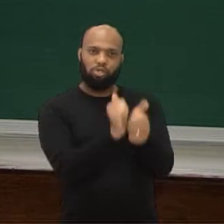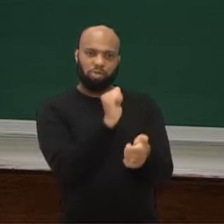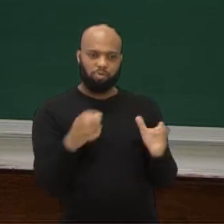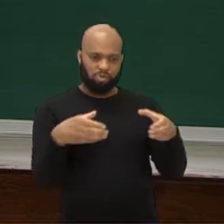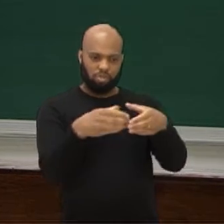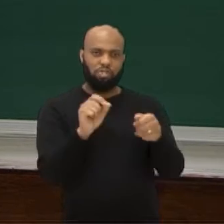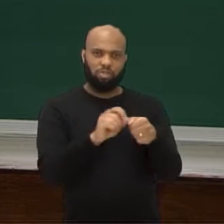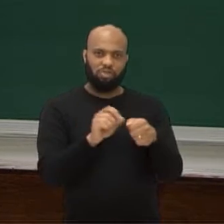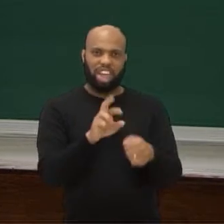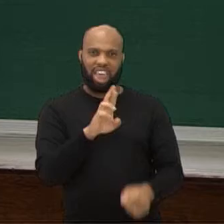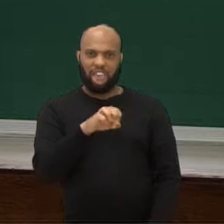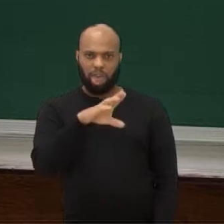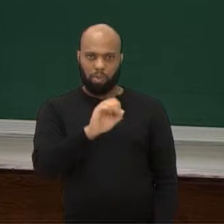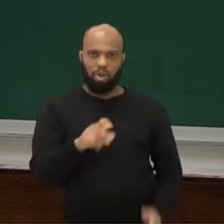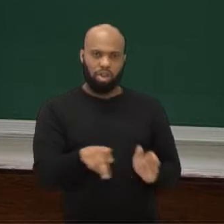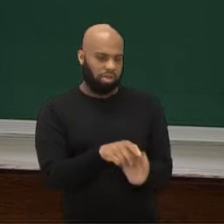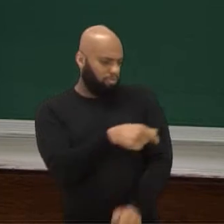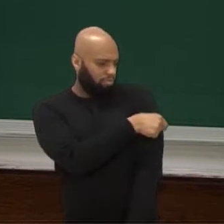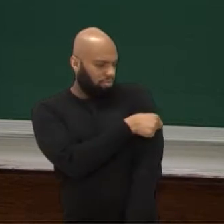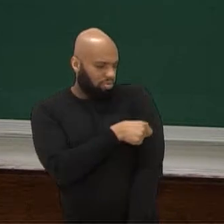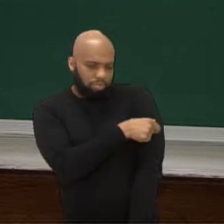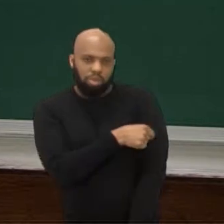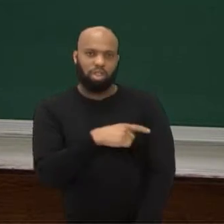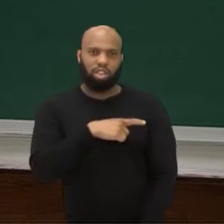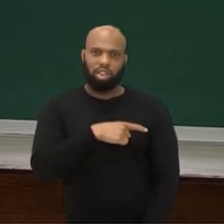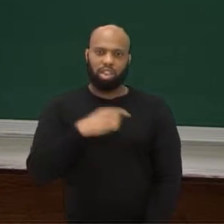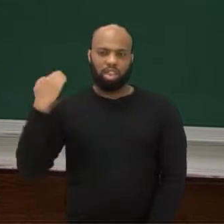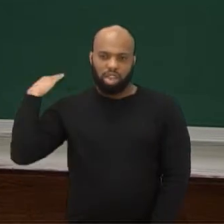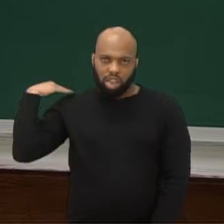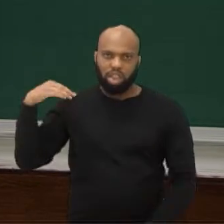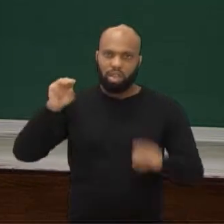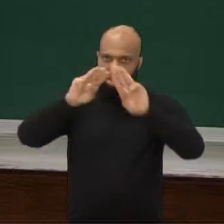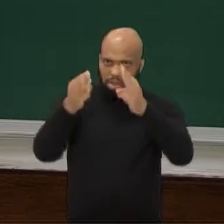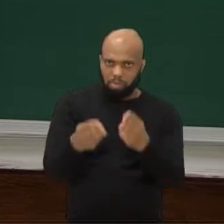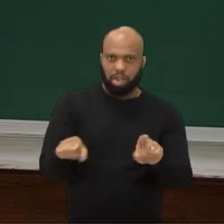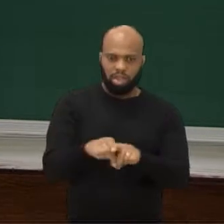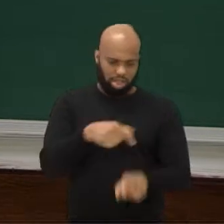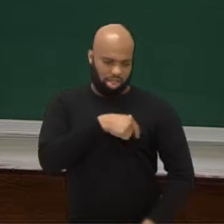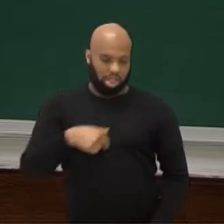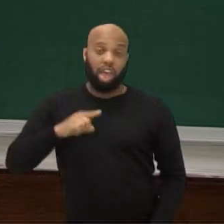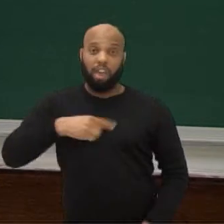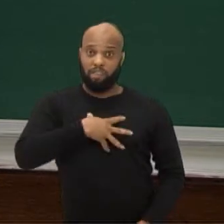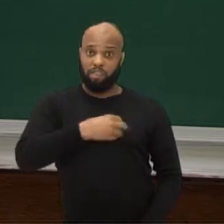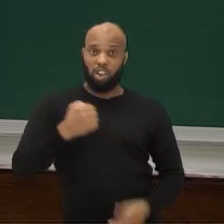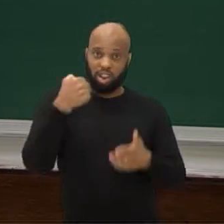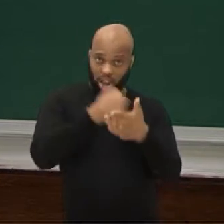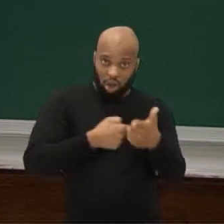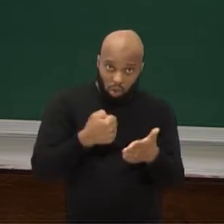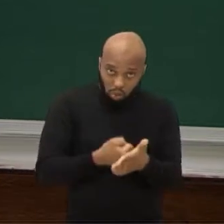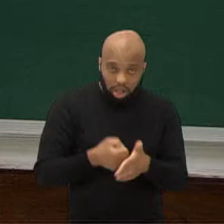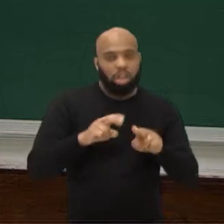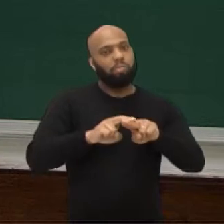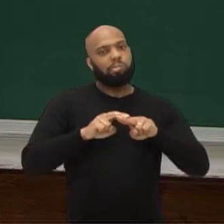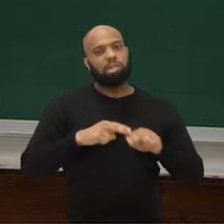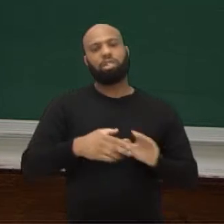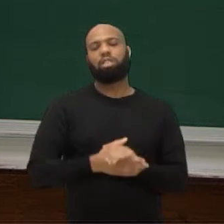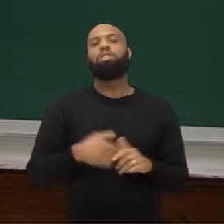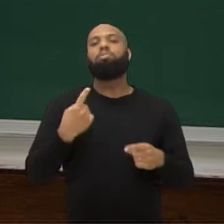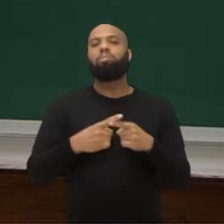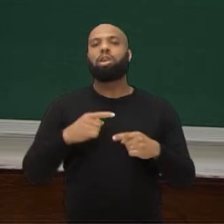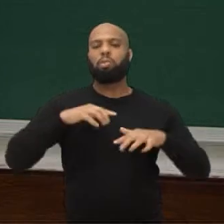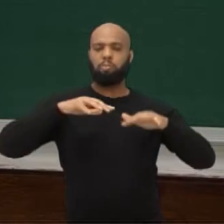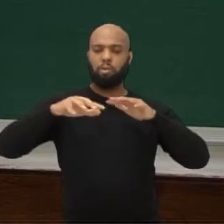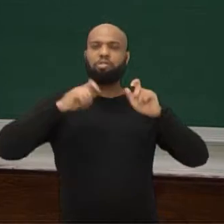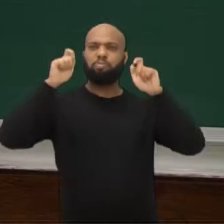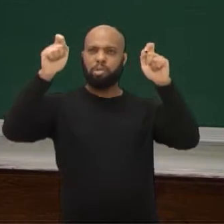sua camisa, no seu uniforme, valorizando o espírito guerreiro? Somos filhos da luta? Exatamente, porque foi um